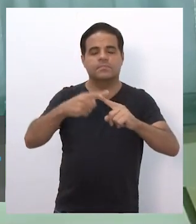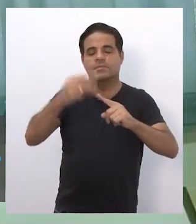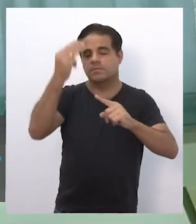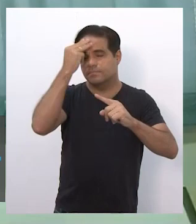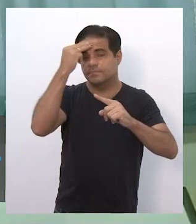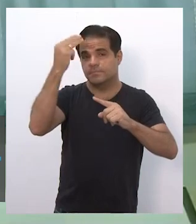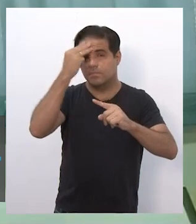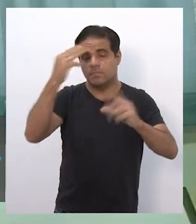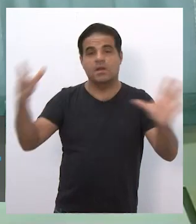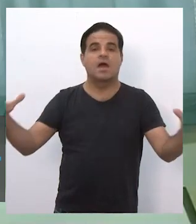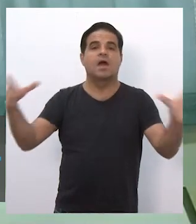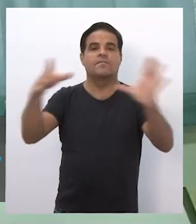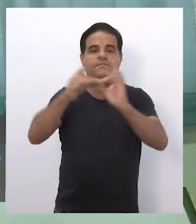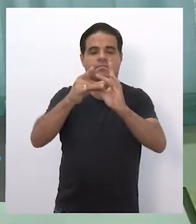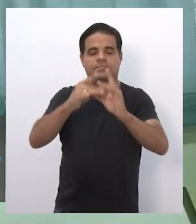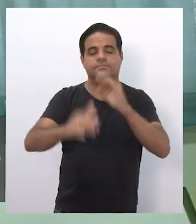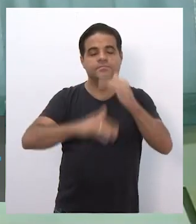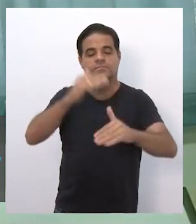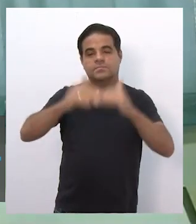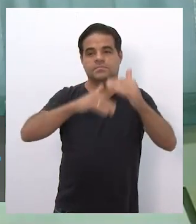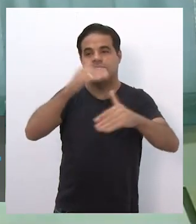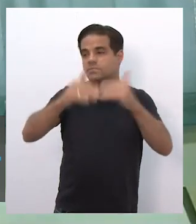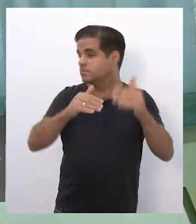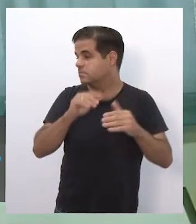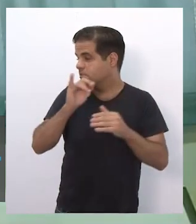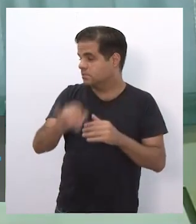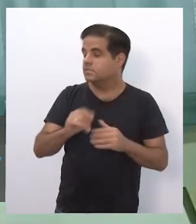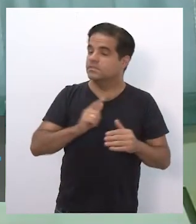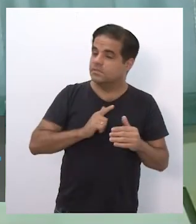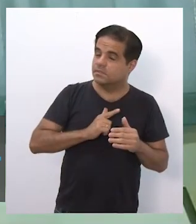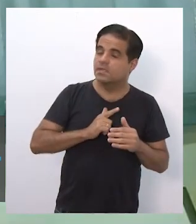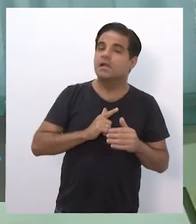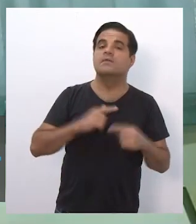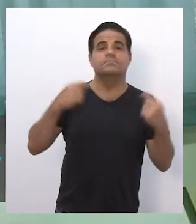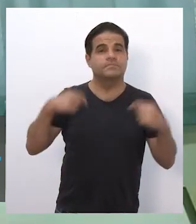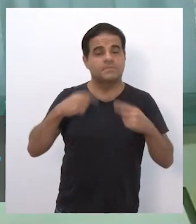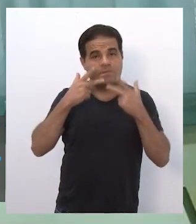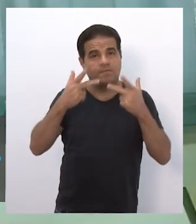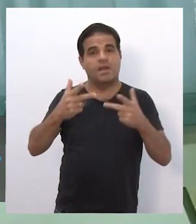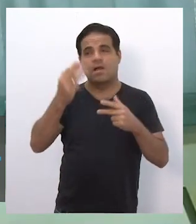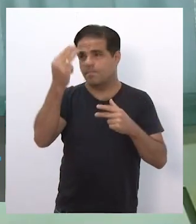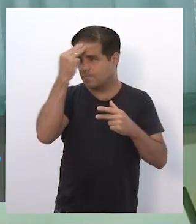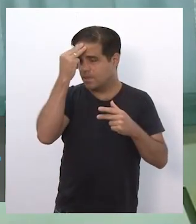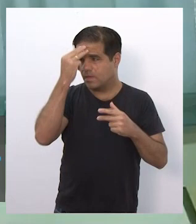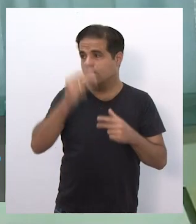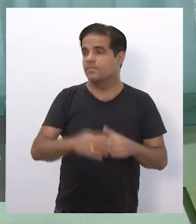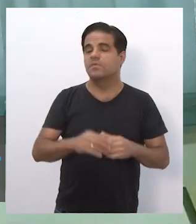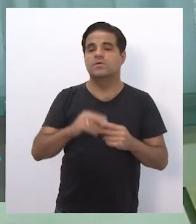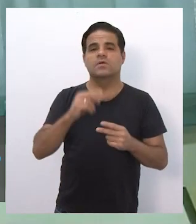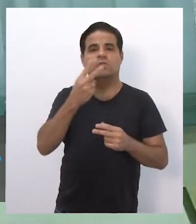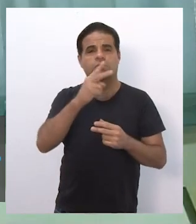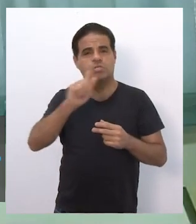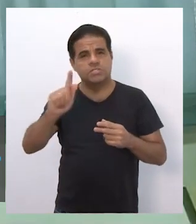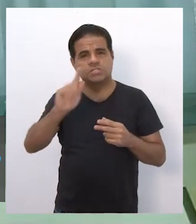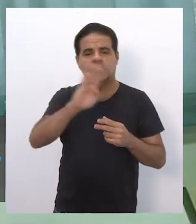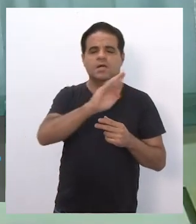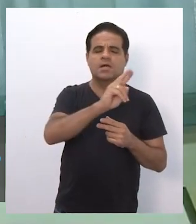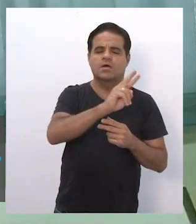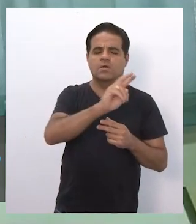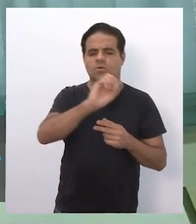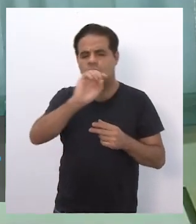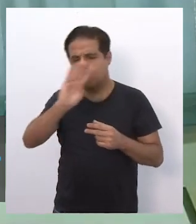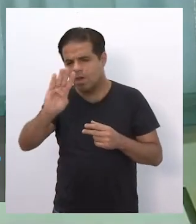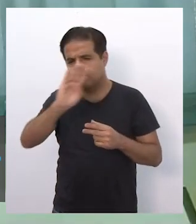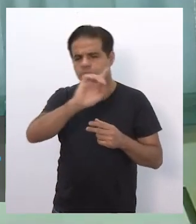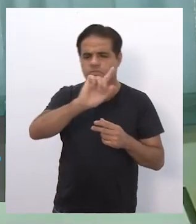são vinculadas com o processador. Se você tem a gente sempre fala memória, no caso 2 GB, 4 GB, 8 GB